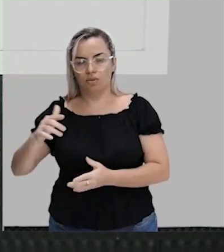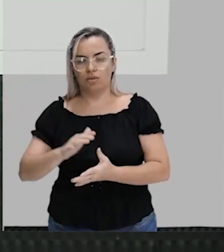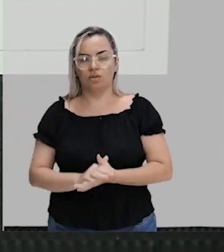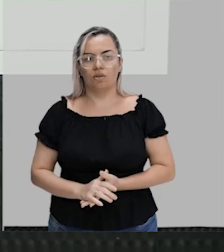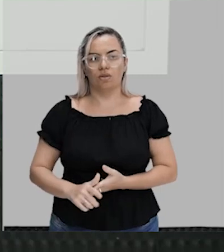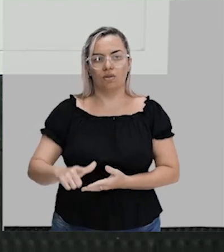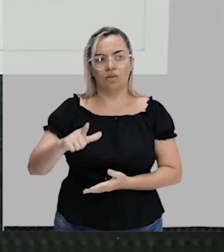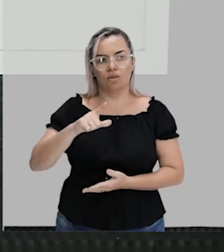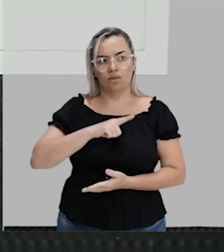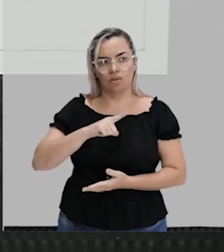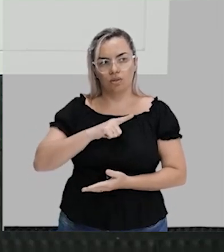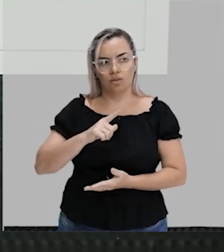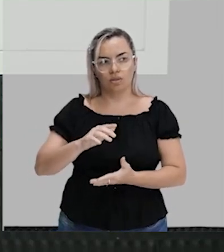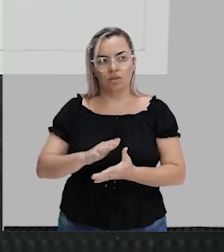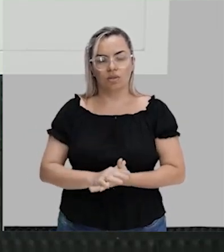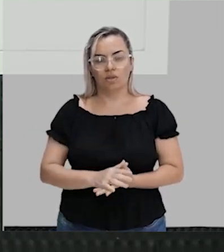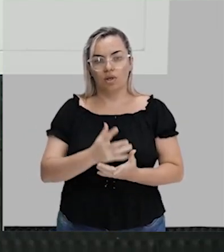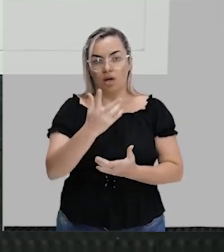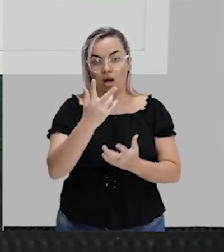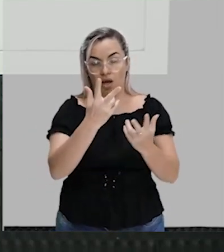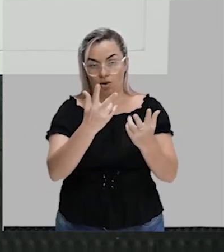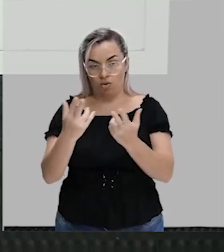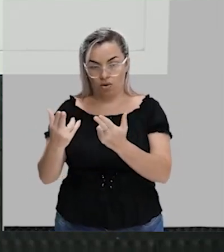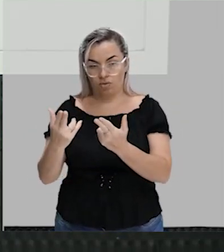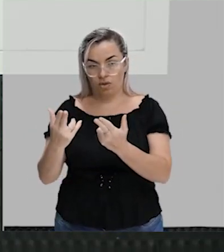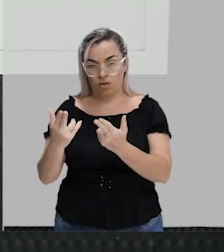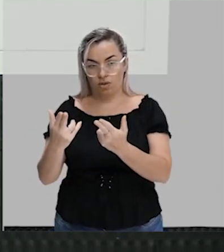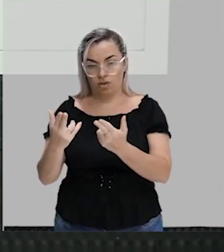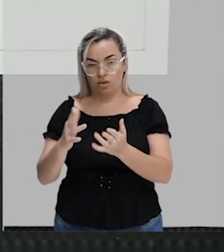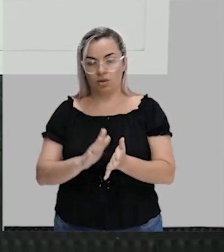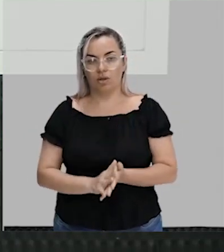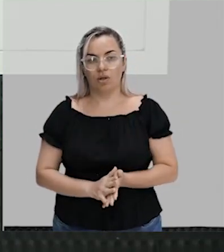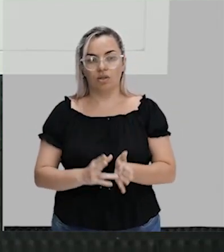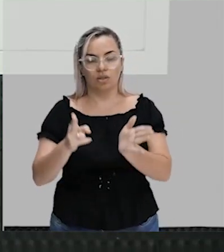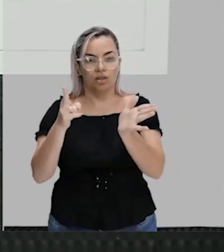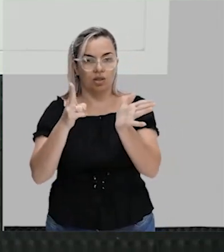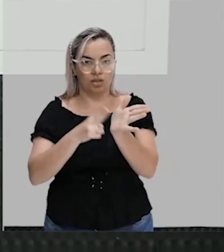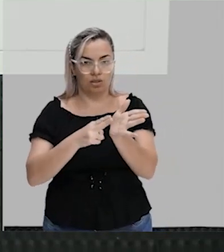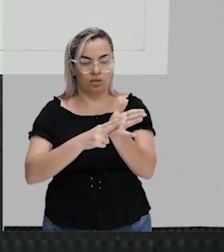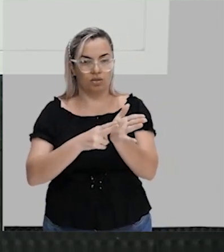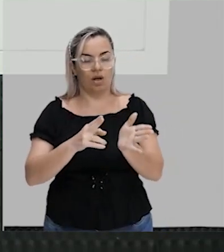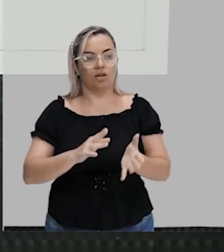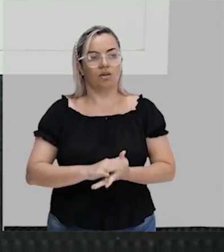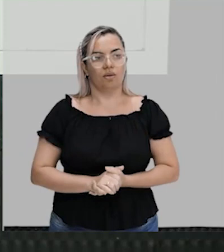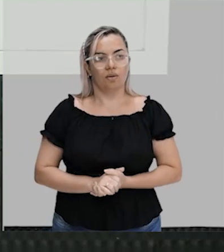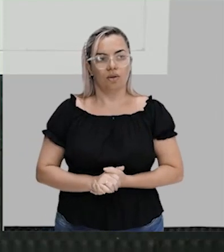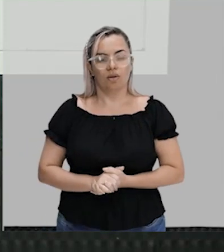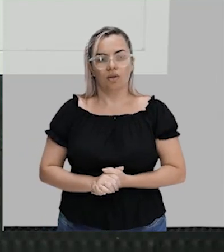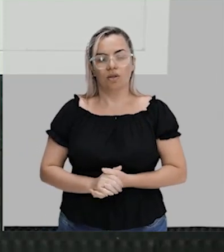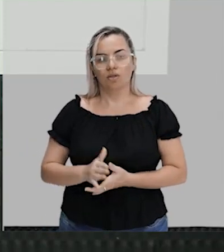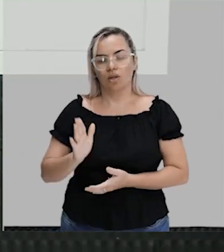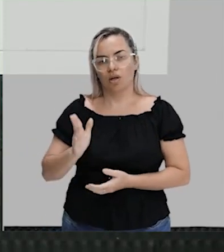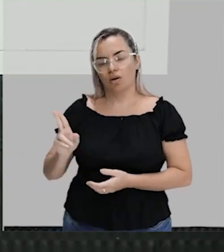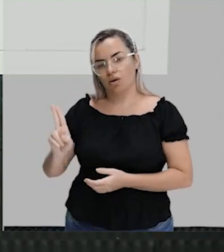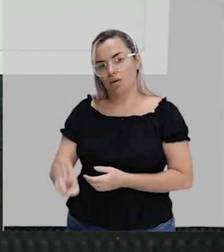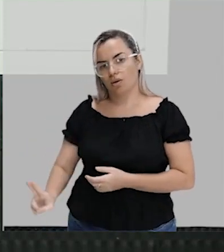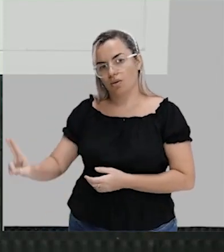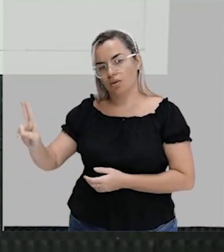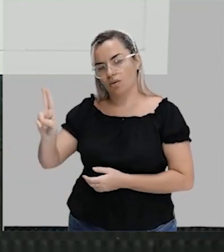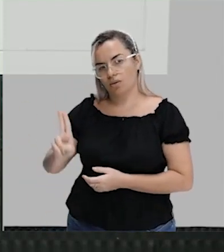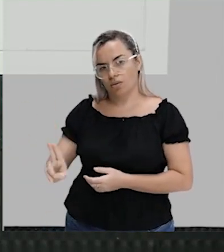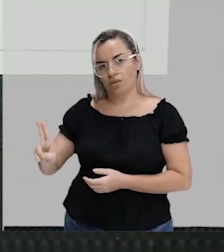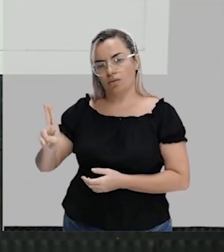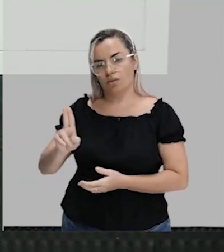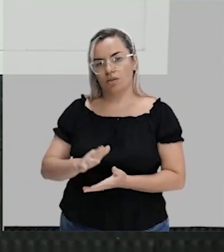tem o sinal da Igualdade o cara já tá me dizendo que é igual que essa Matriz é igual a essa então a gente vai usar a mesma mesma